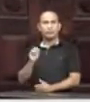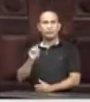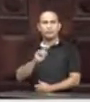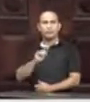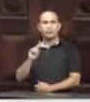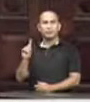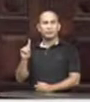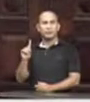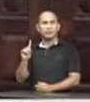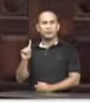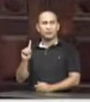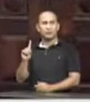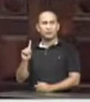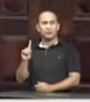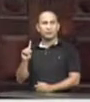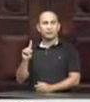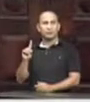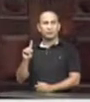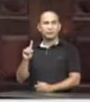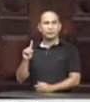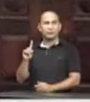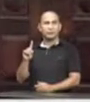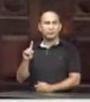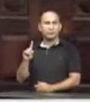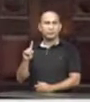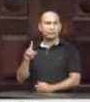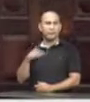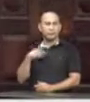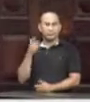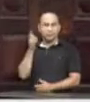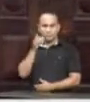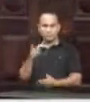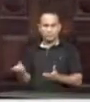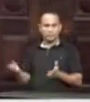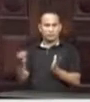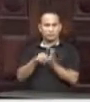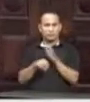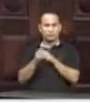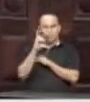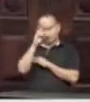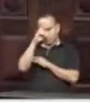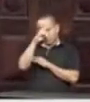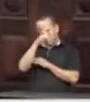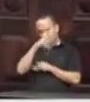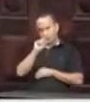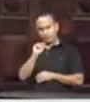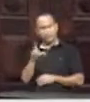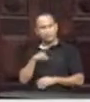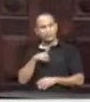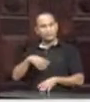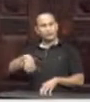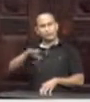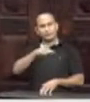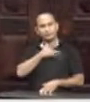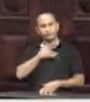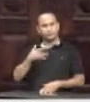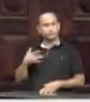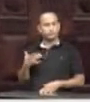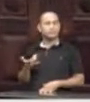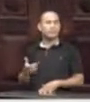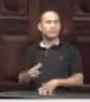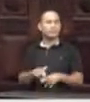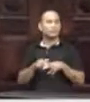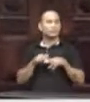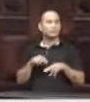foi, não conseguiu implementar? As dificuldades que se teve com a área da saúde, para